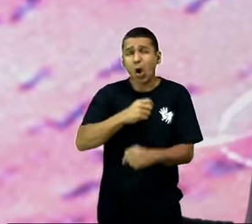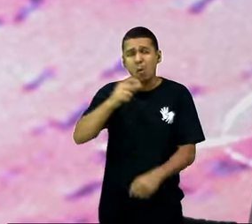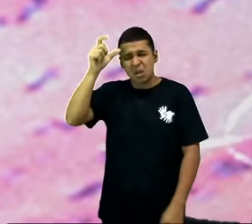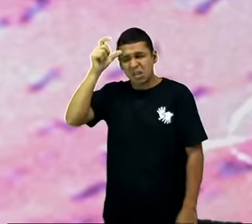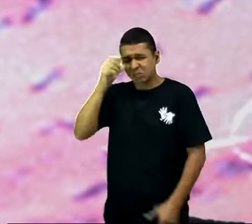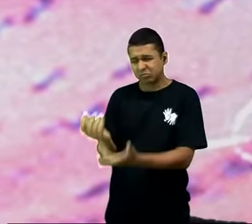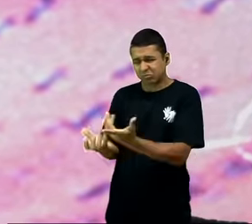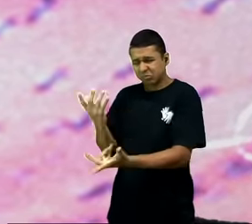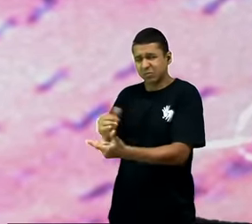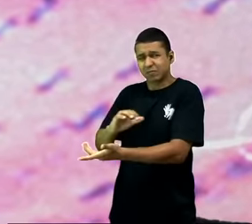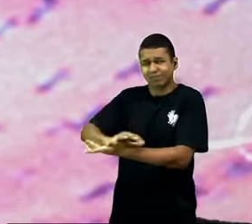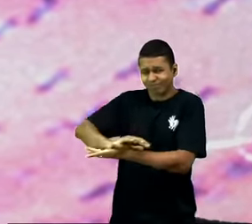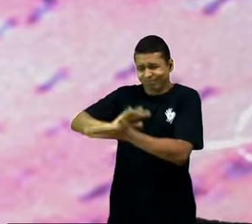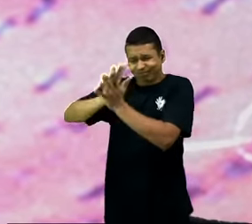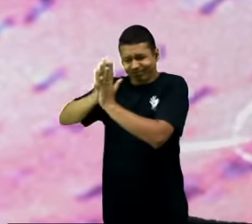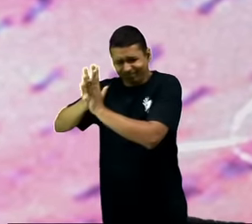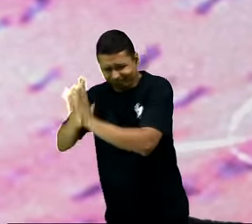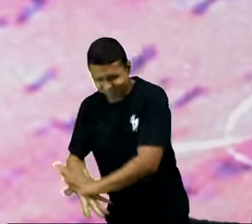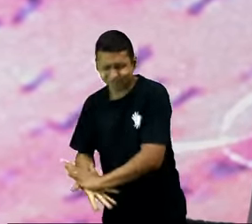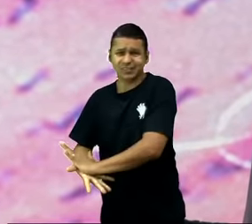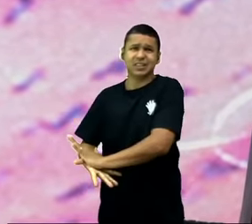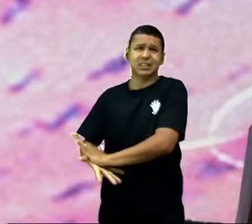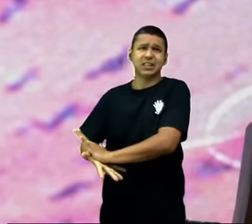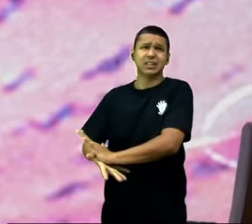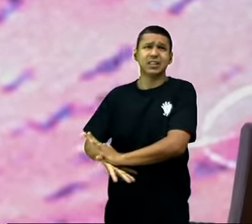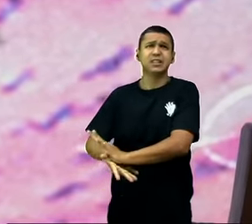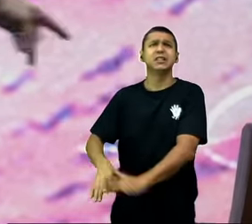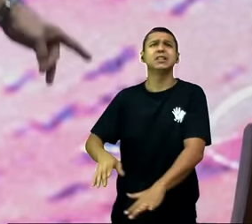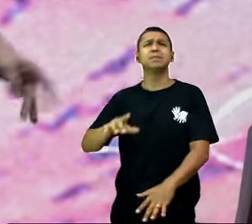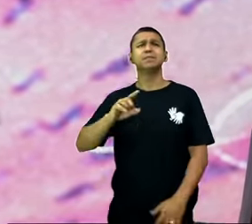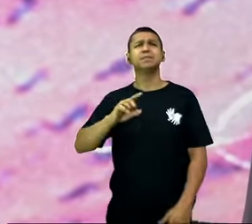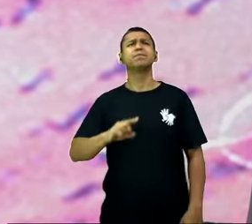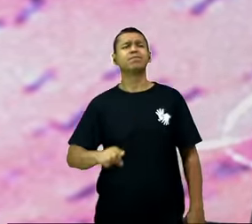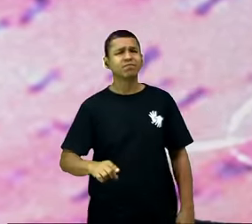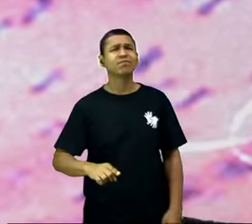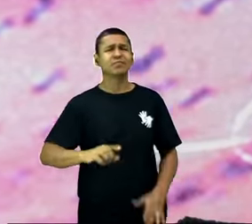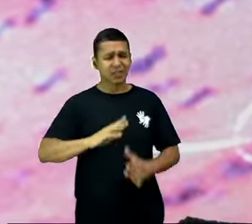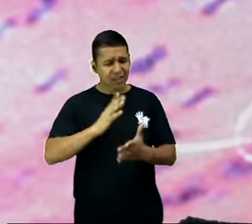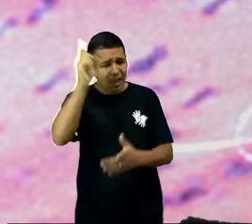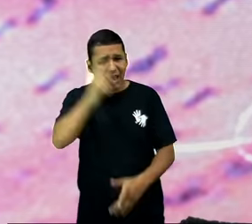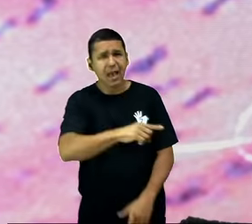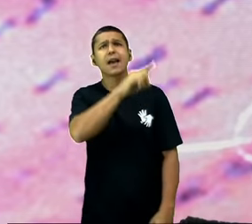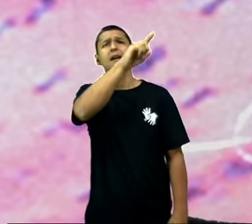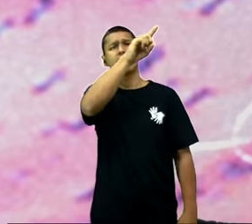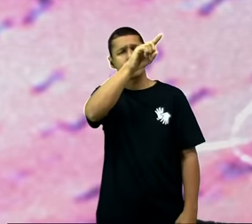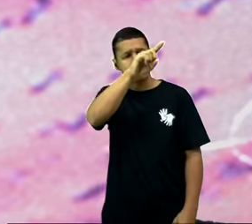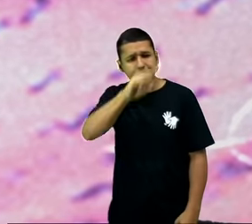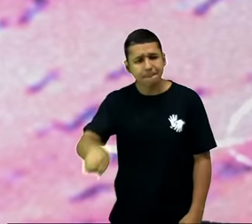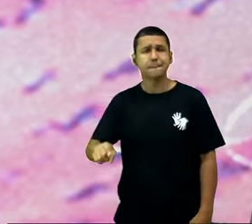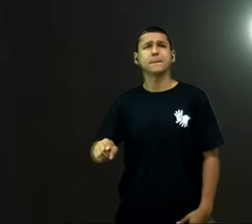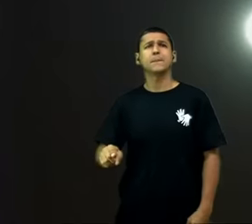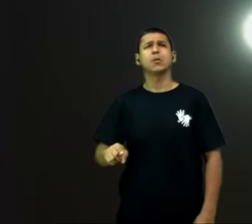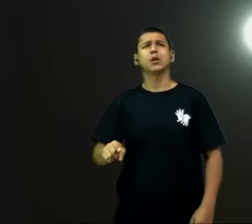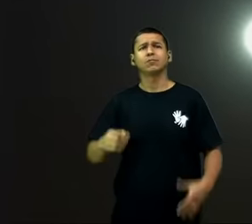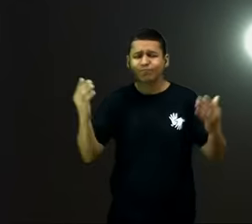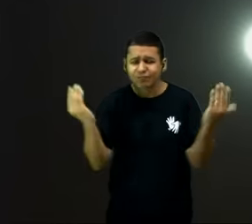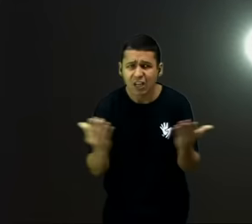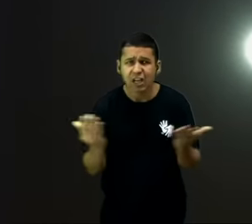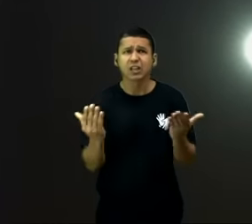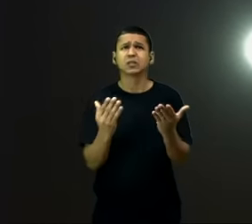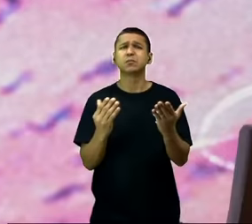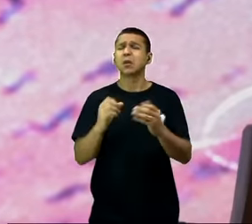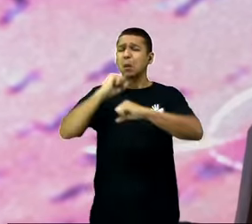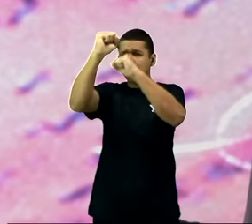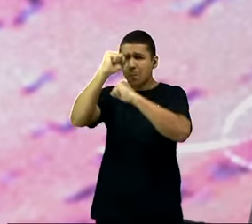inferno para tentar levantar aquilo que foi gerado no passado na carne está anulado e aniquilado agora